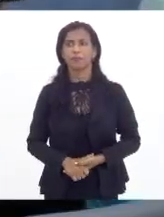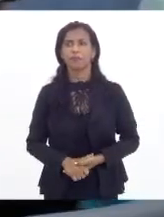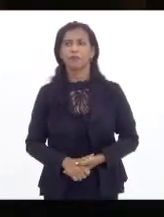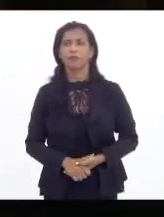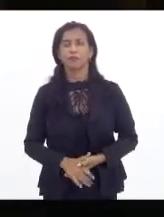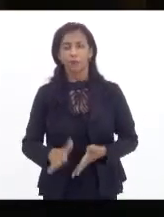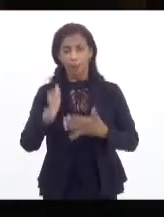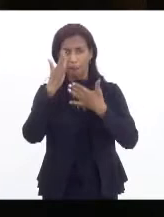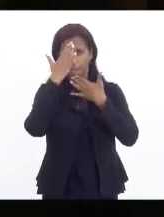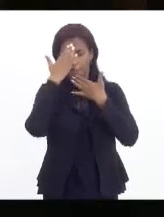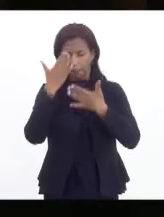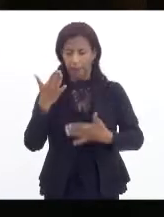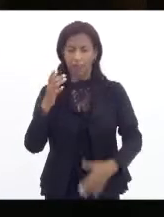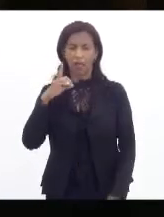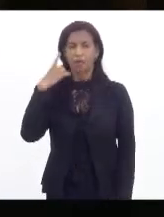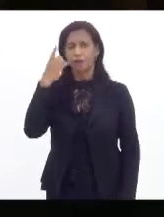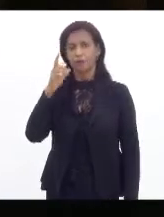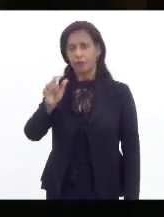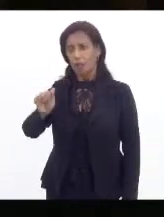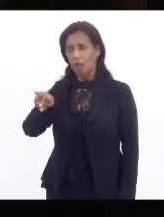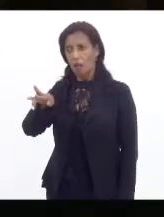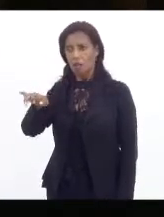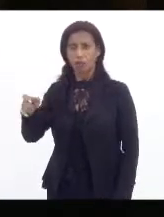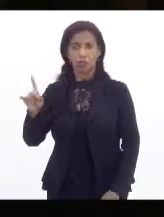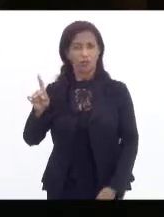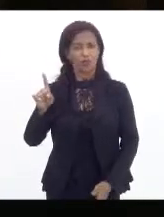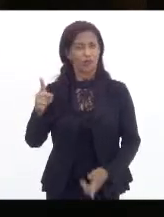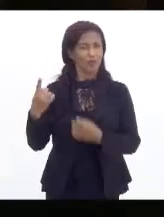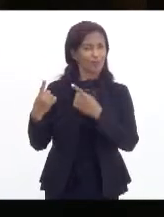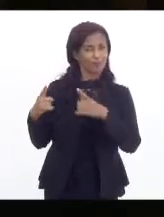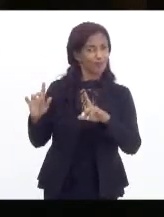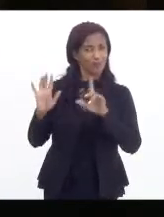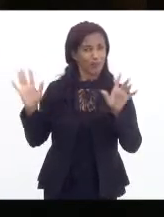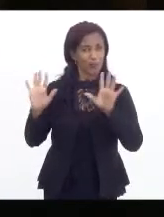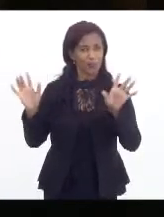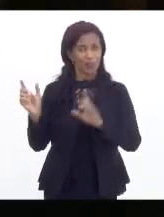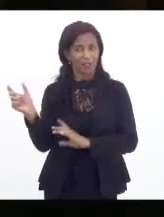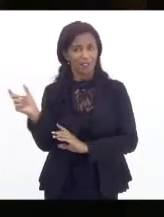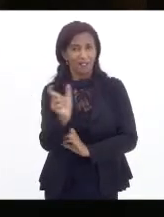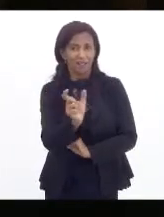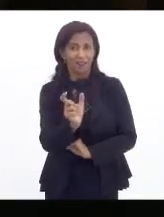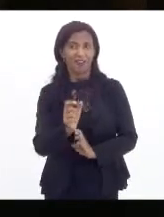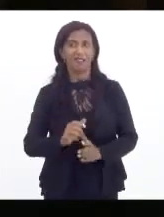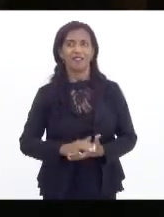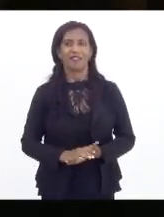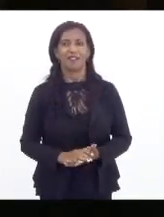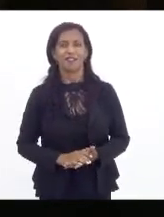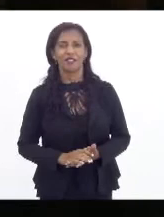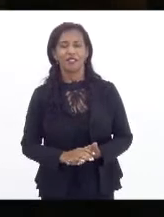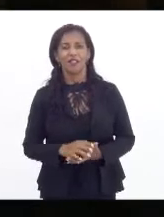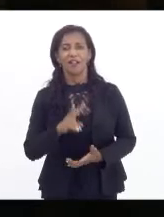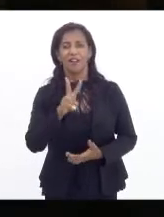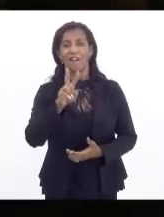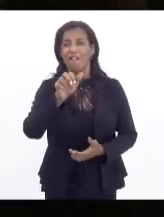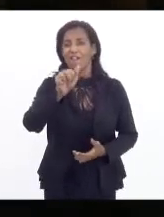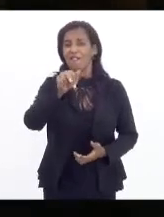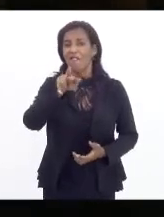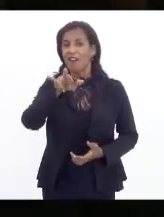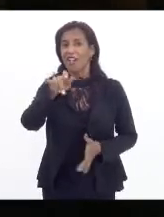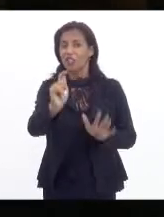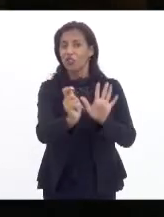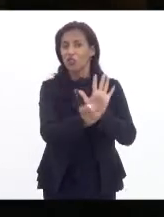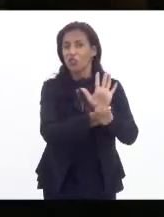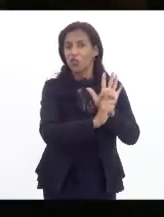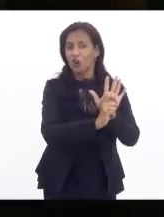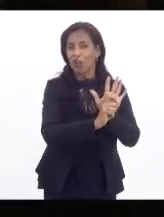parte, deputado Alexandre Freitas. Só vou discordar da seguinte situação. O varejo de drogas não é igual